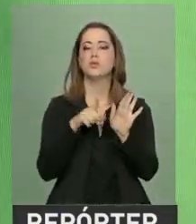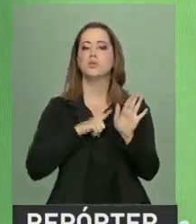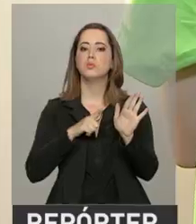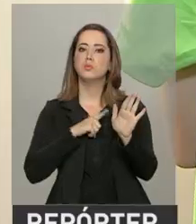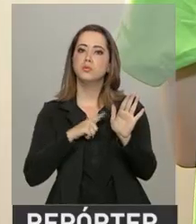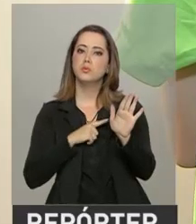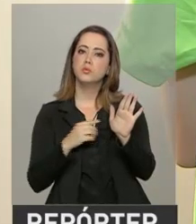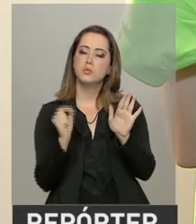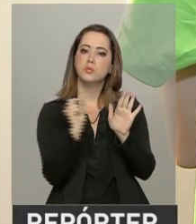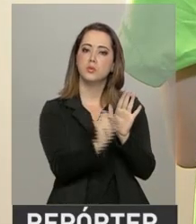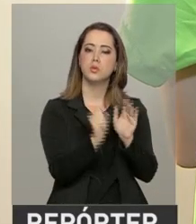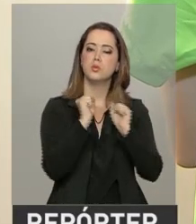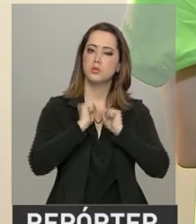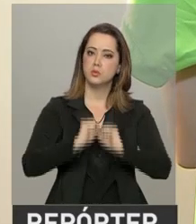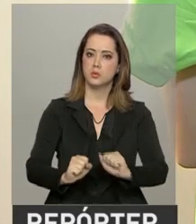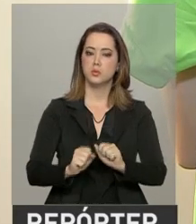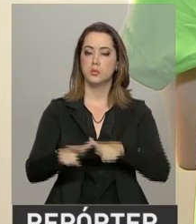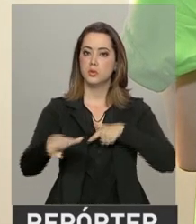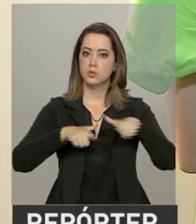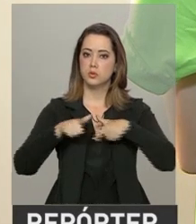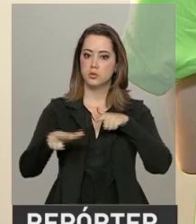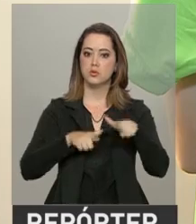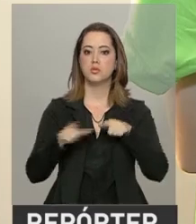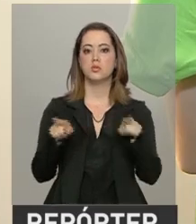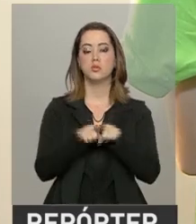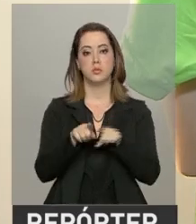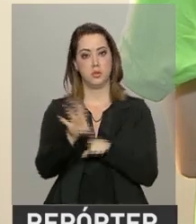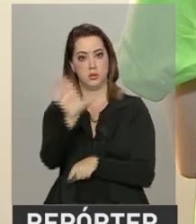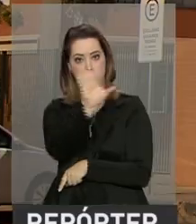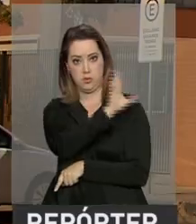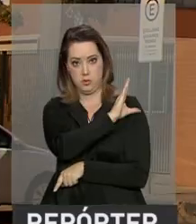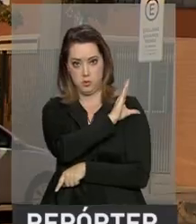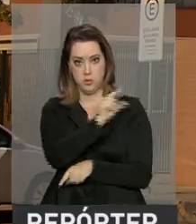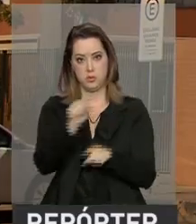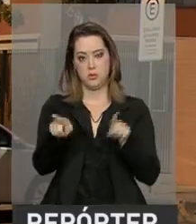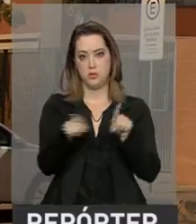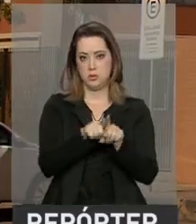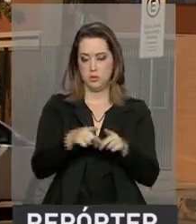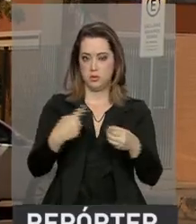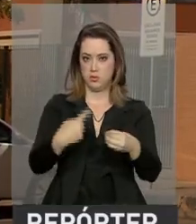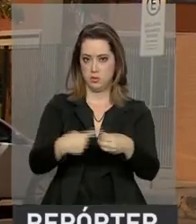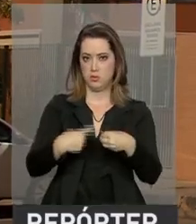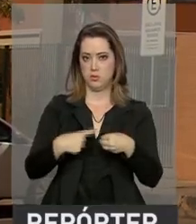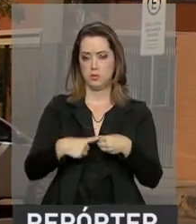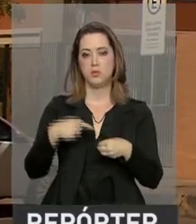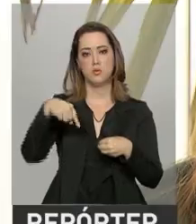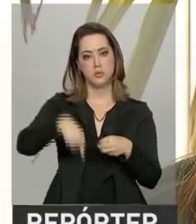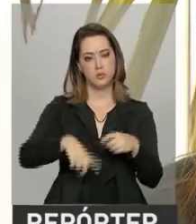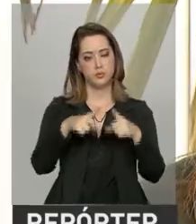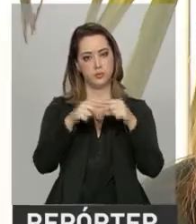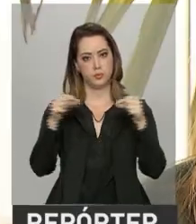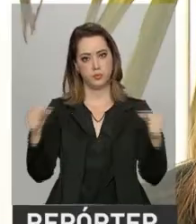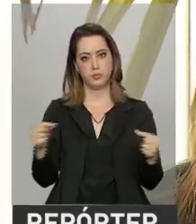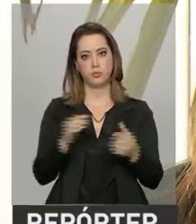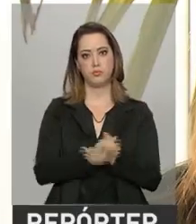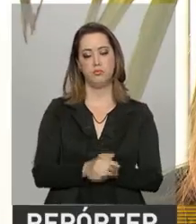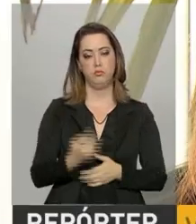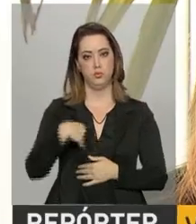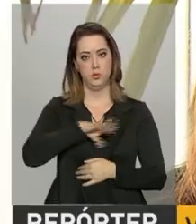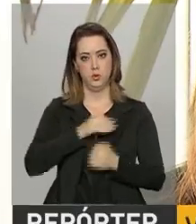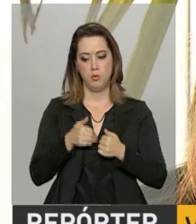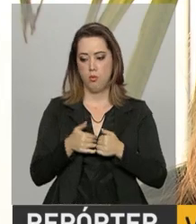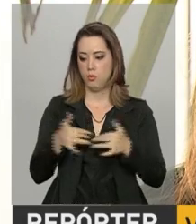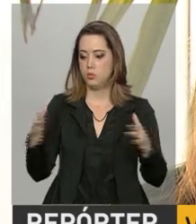conservação eles poderão trabalhar nas coordenações regionais e na sede do Instituto em Brasília a gente ampliou os